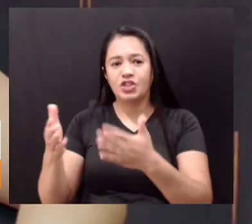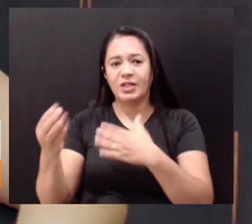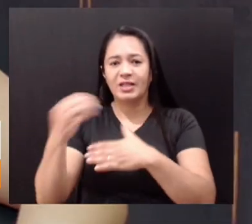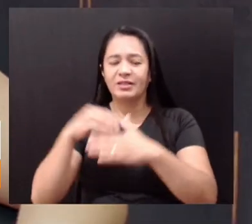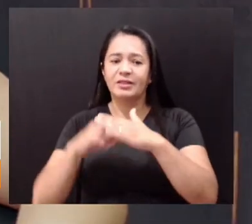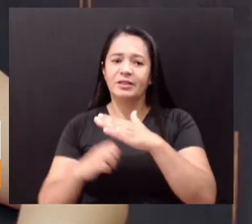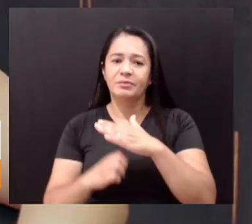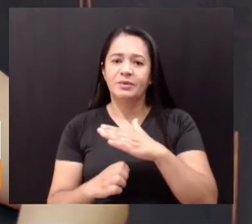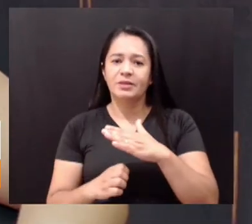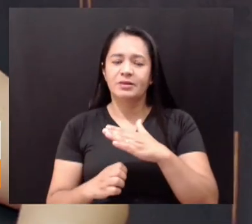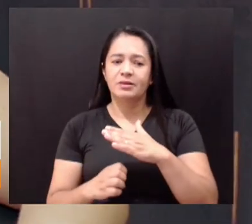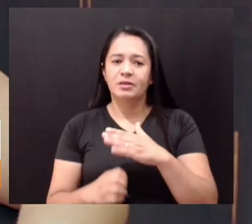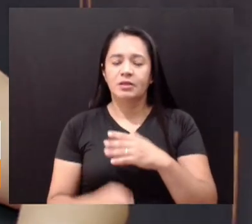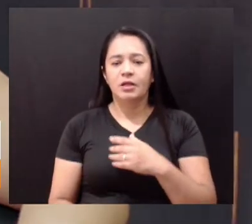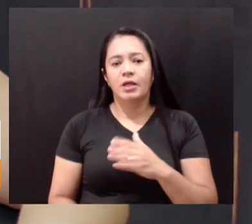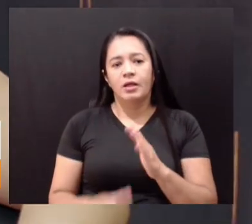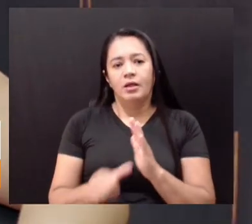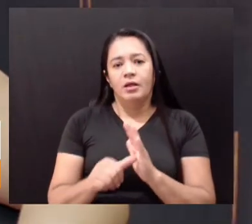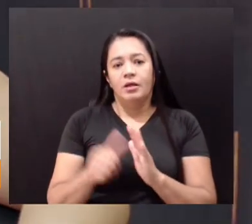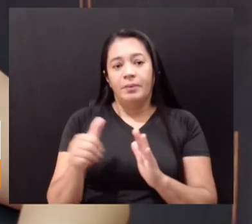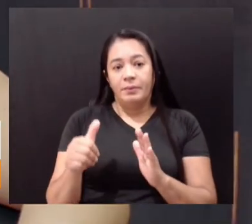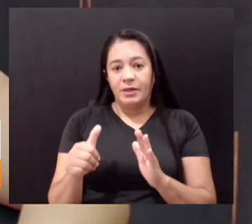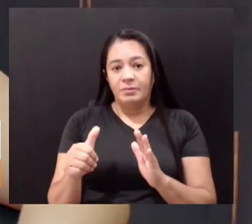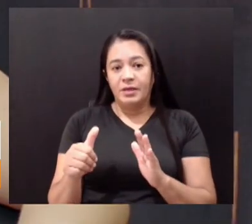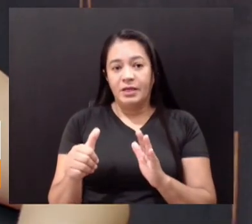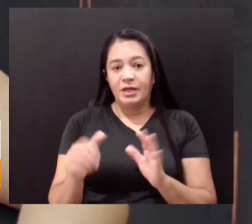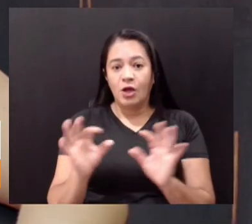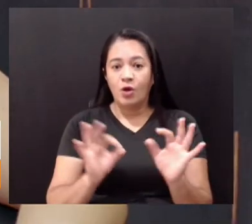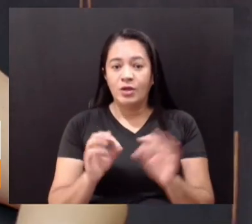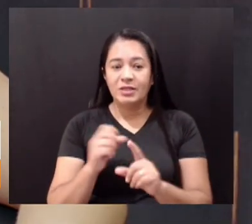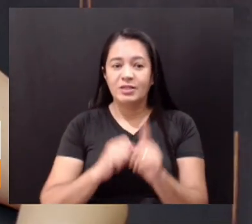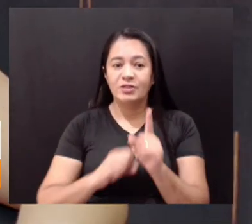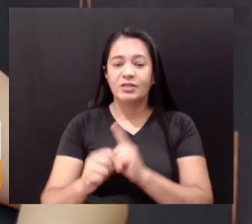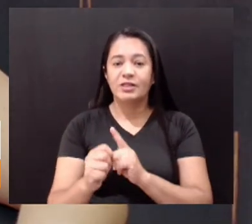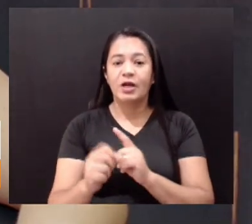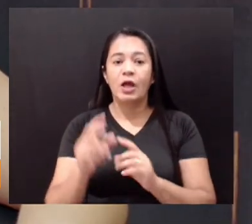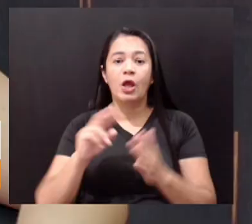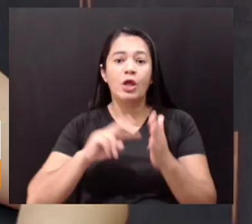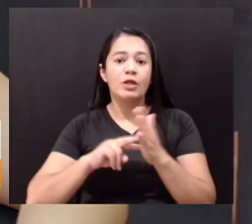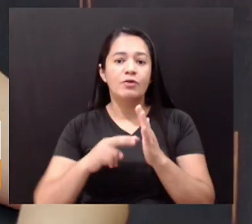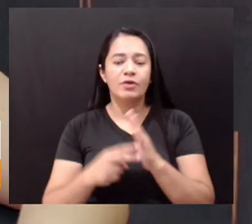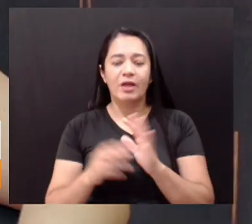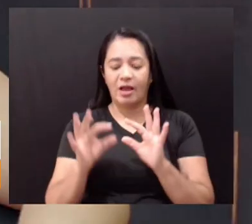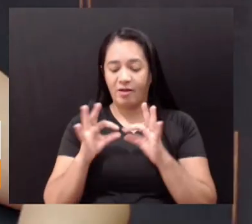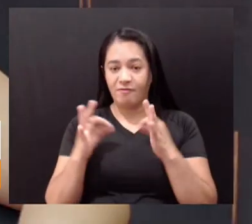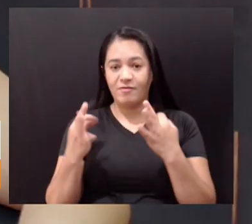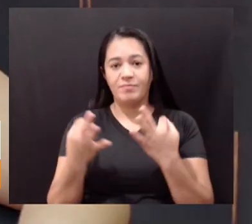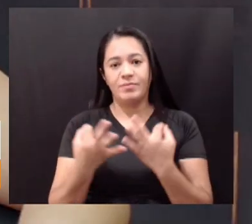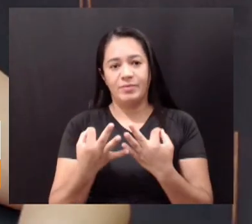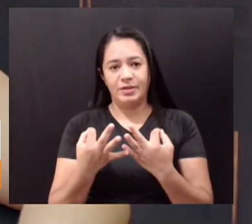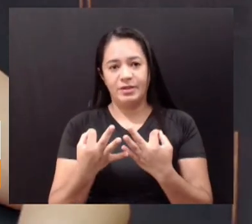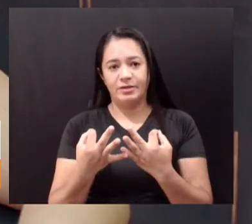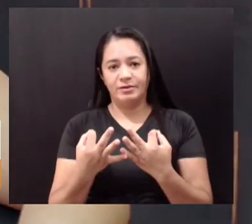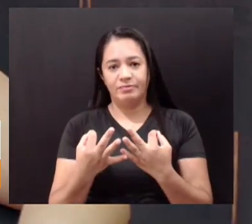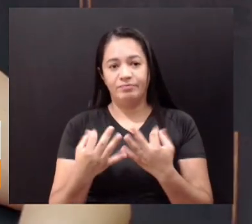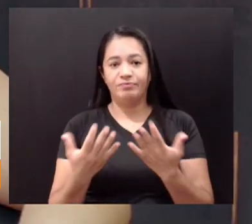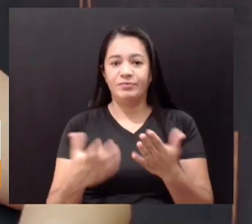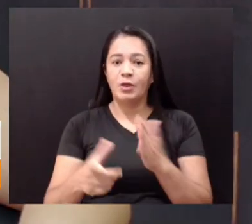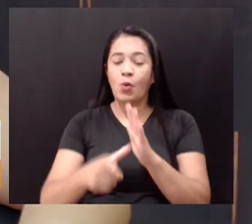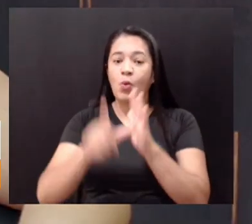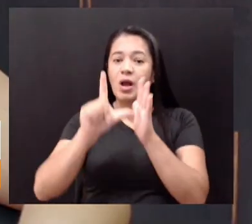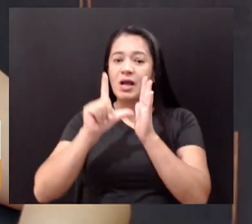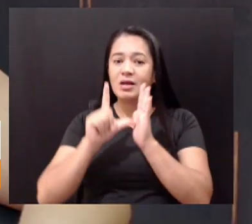primeira organização social é a família, né? Então, antes disso tudo,